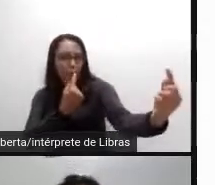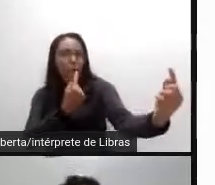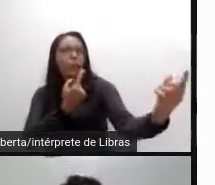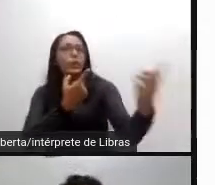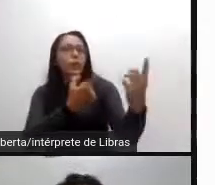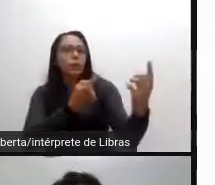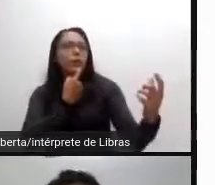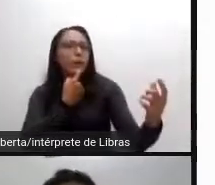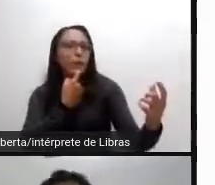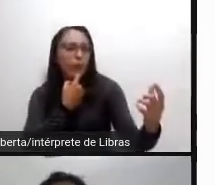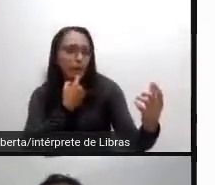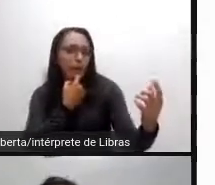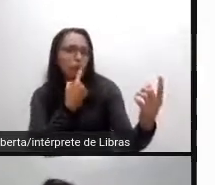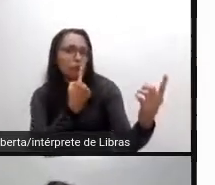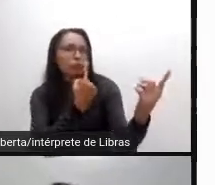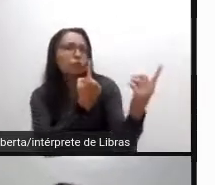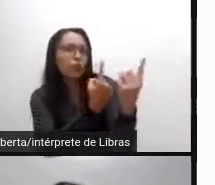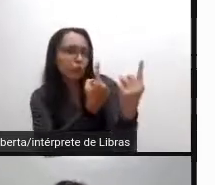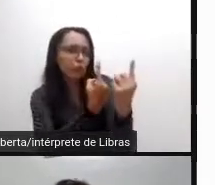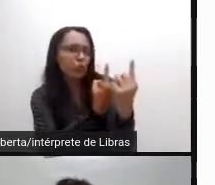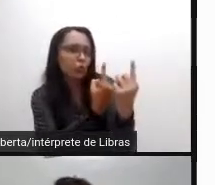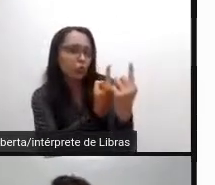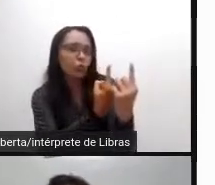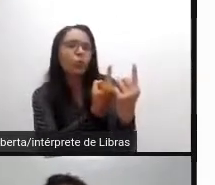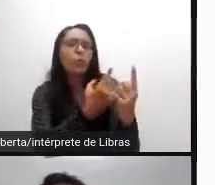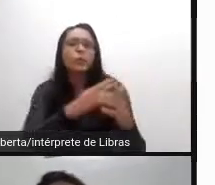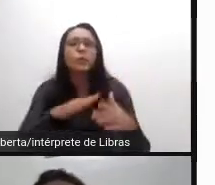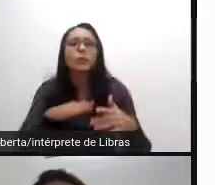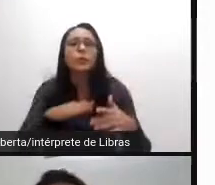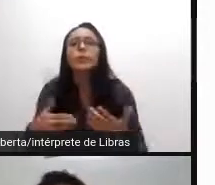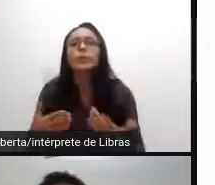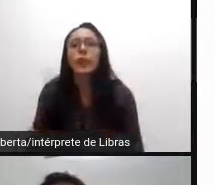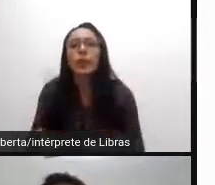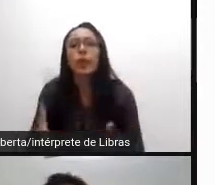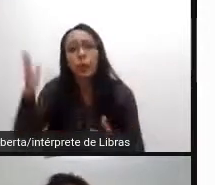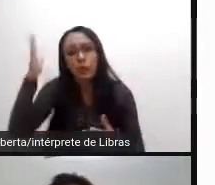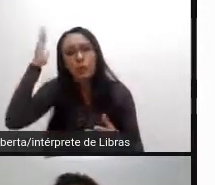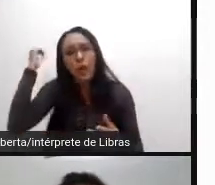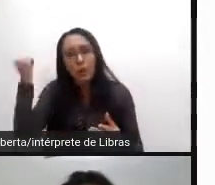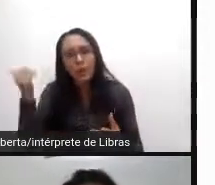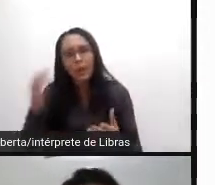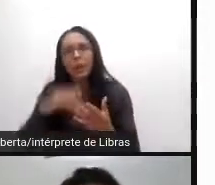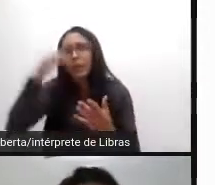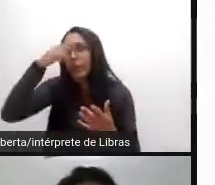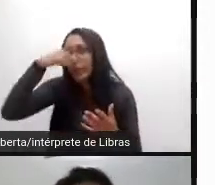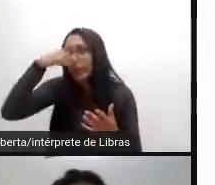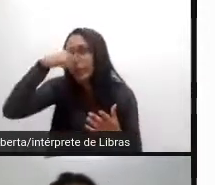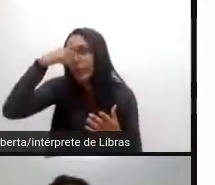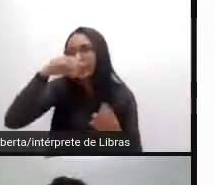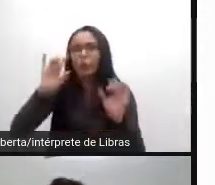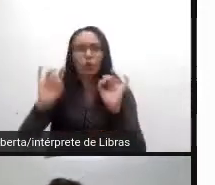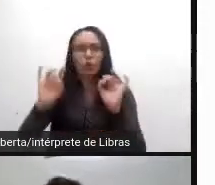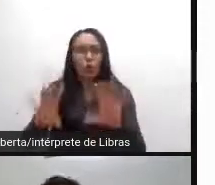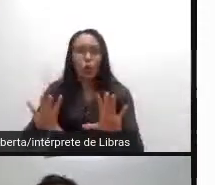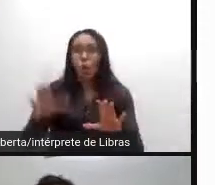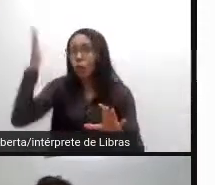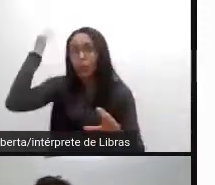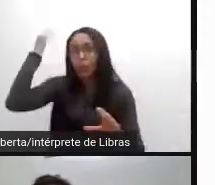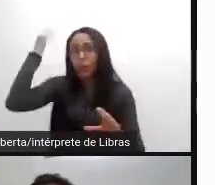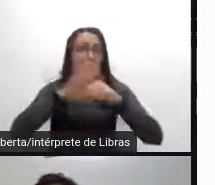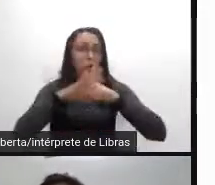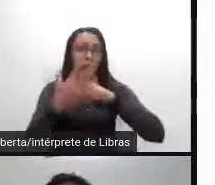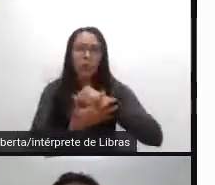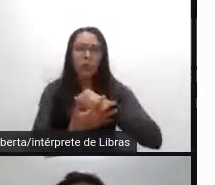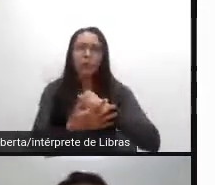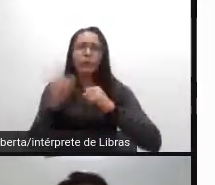tive contato direto. E eu sabia que ela estava com gripe, mas eu não sabia que era Covid-19. E depois eu fui para casa e